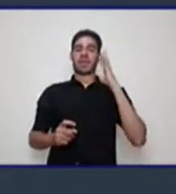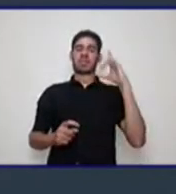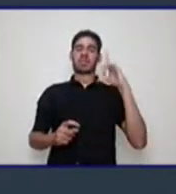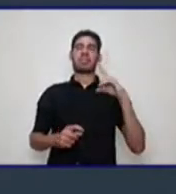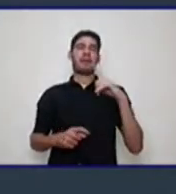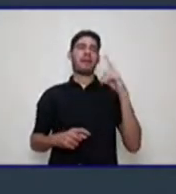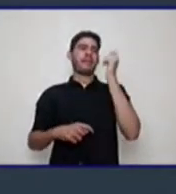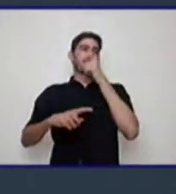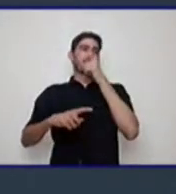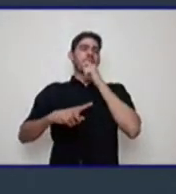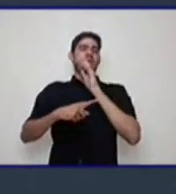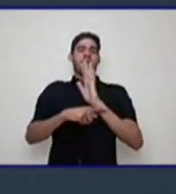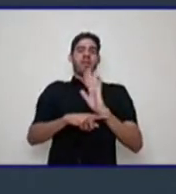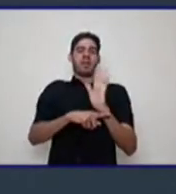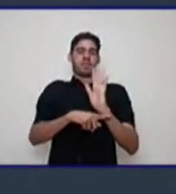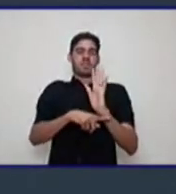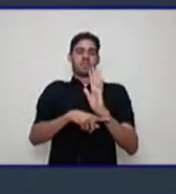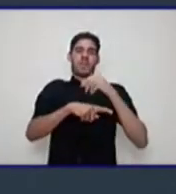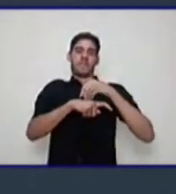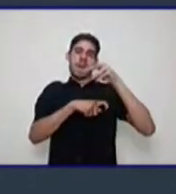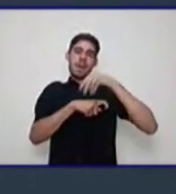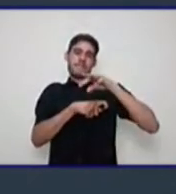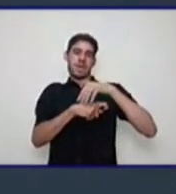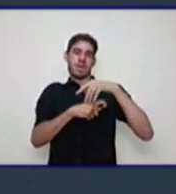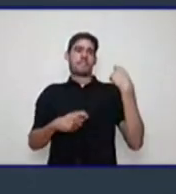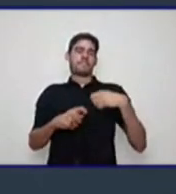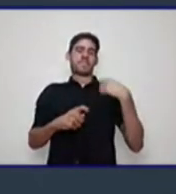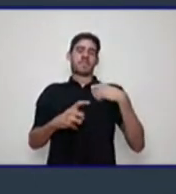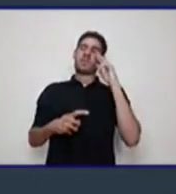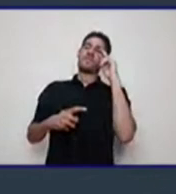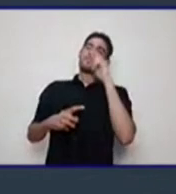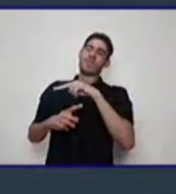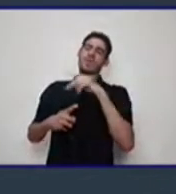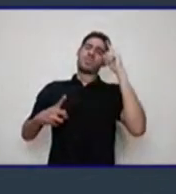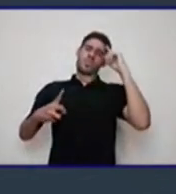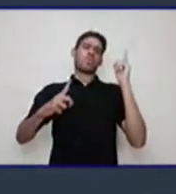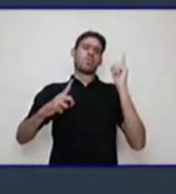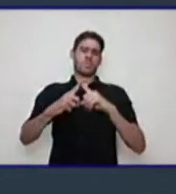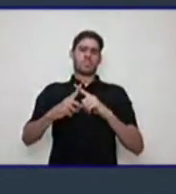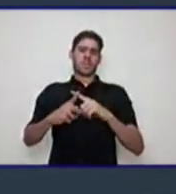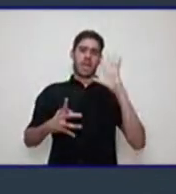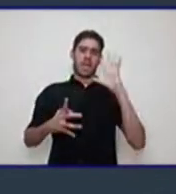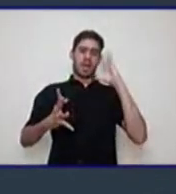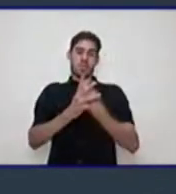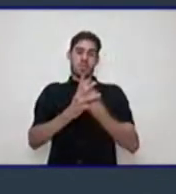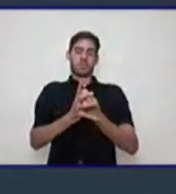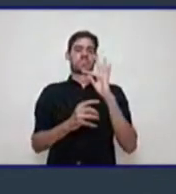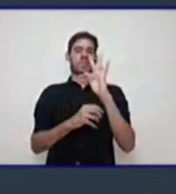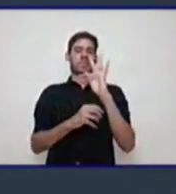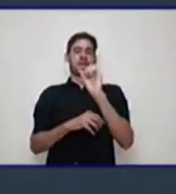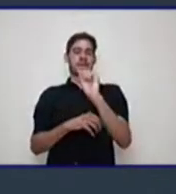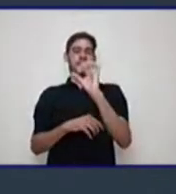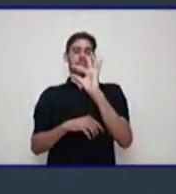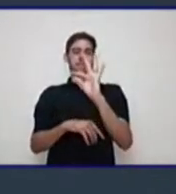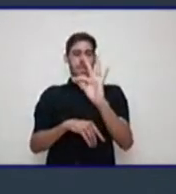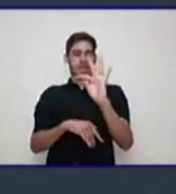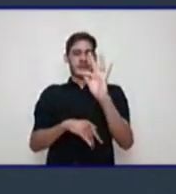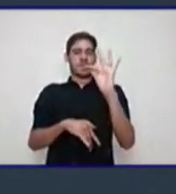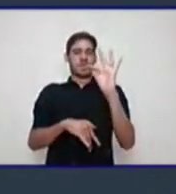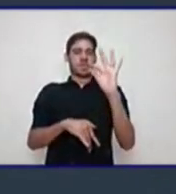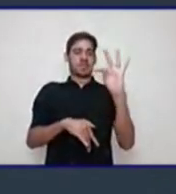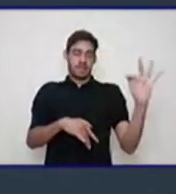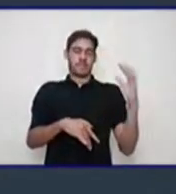sátira, o vídeo publicado deve ser lido em consonância com a decisão do STF na ADI